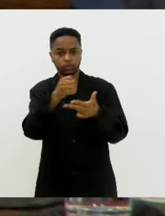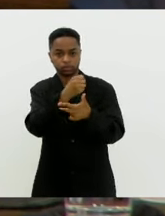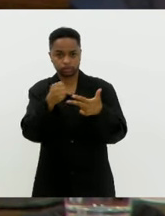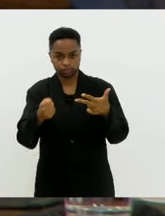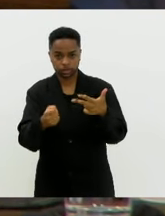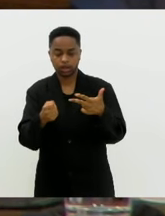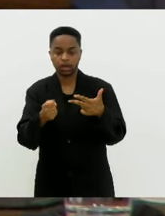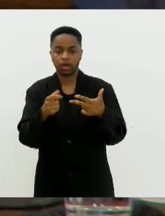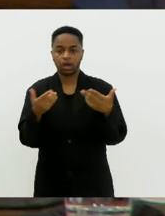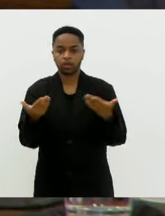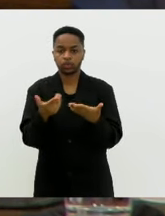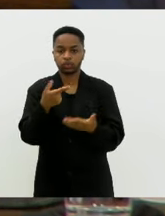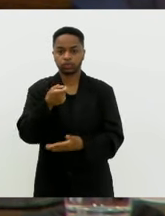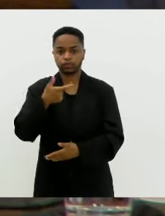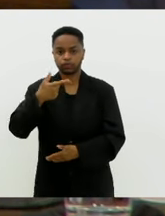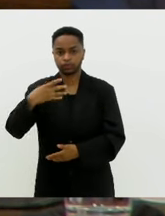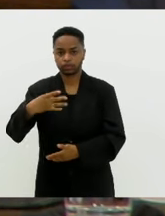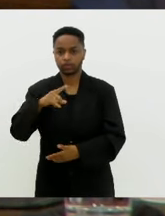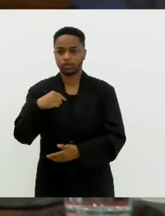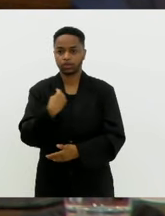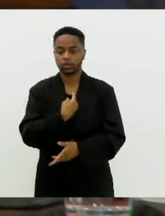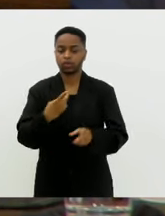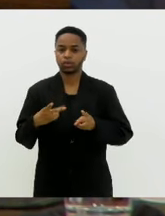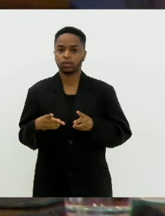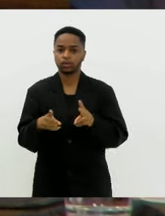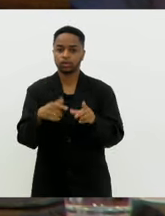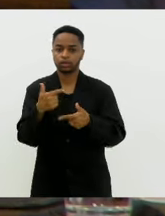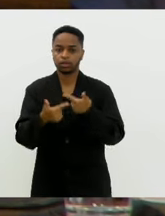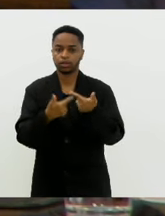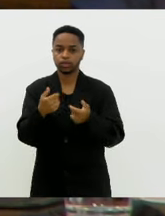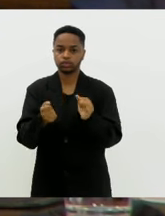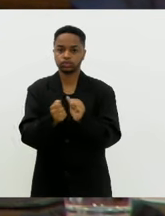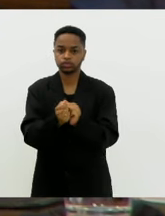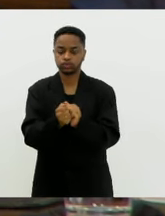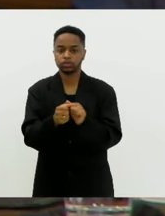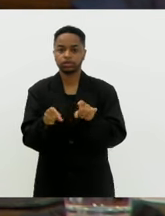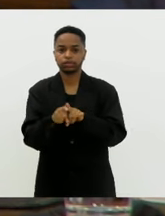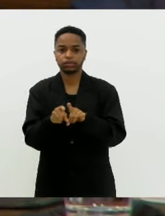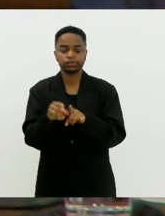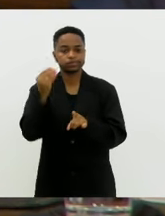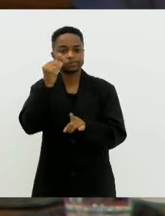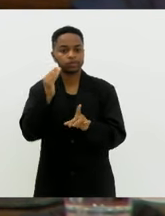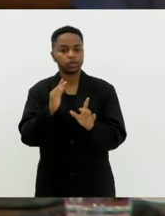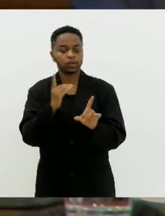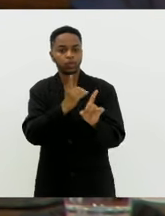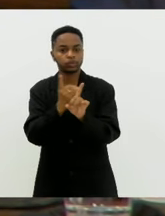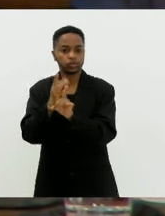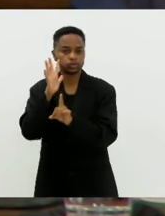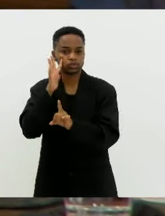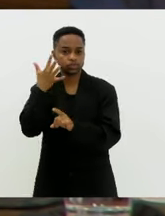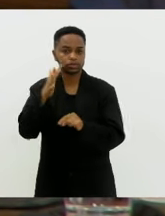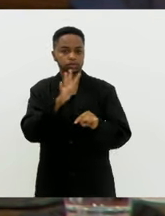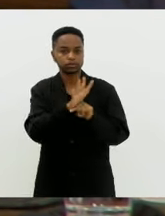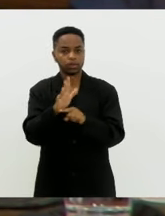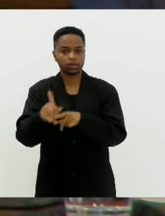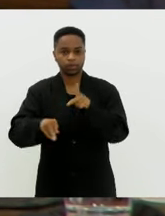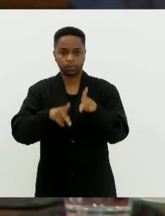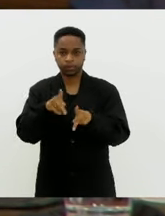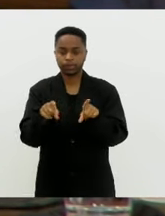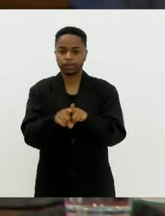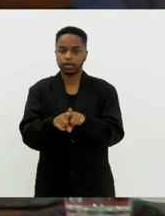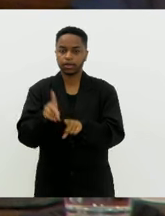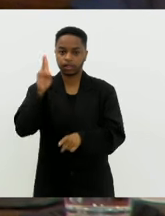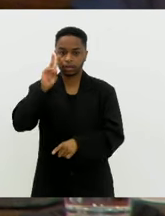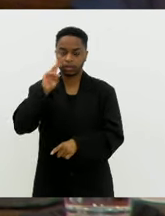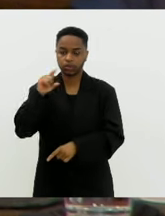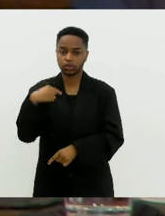24, para continuarmos nesse trabalho conjunto de busca de soluções para a população. Lembrar que é nossa